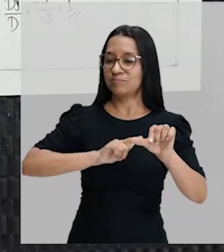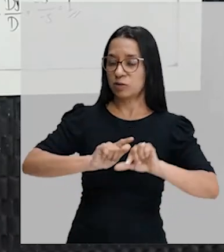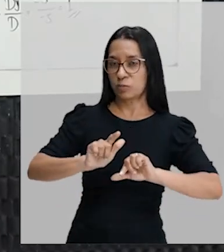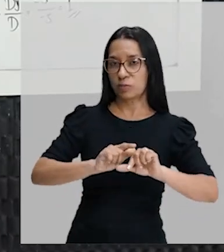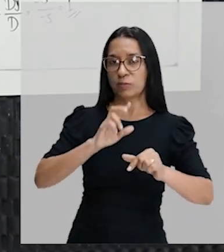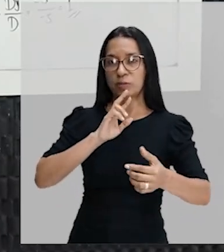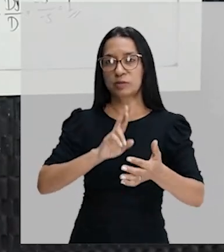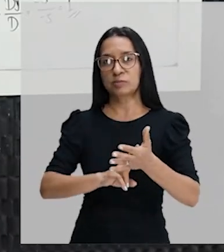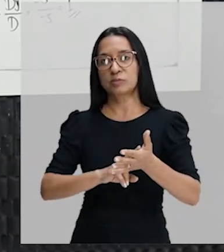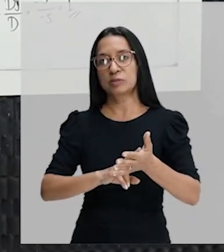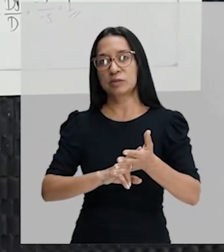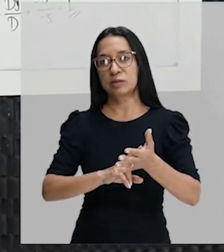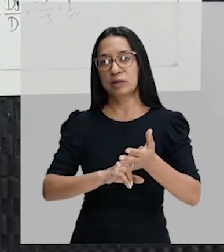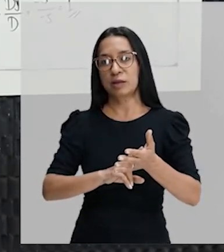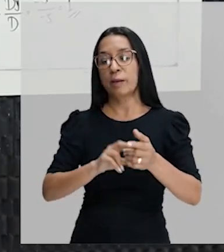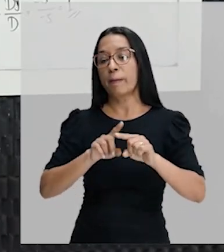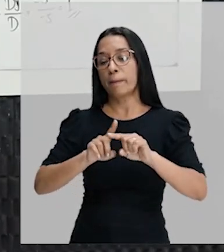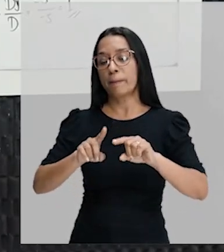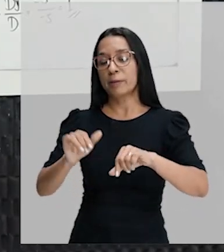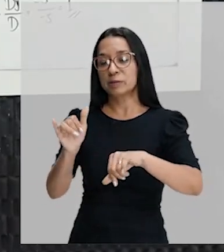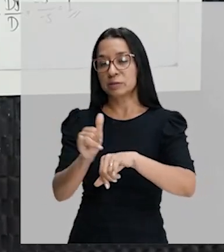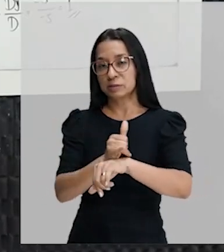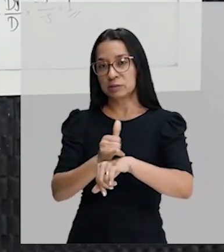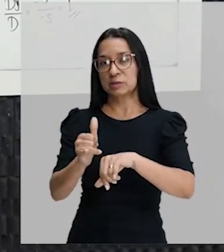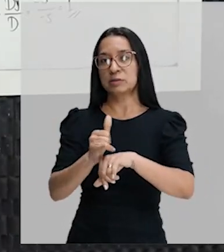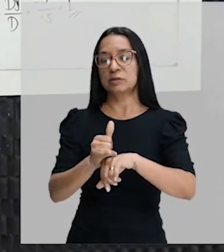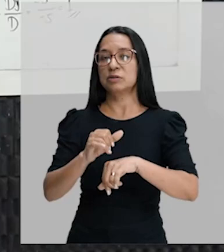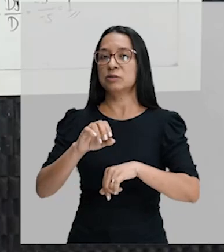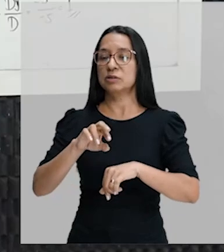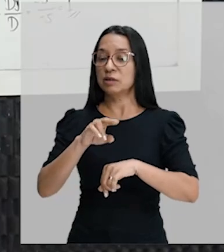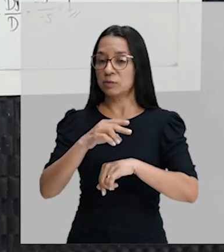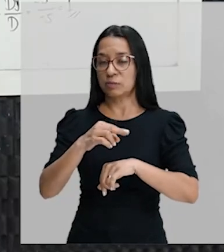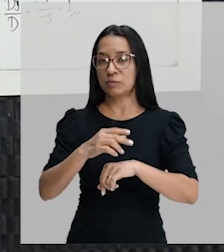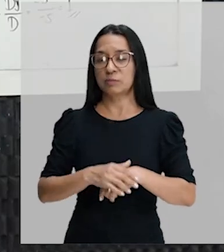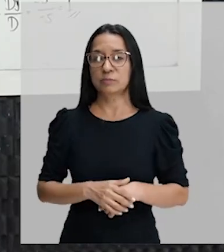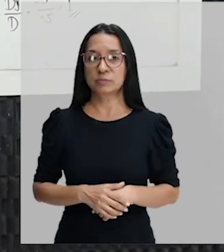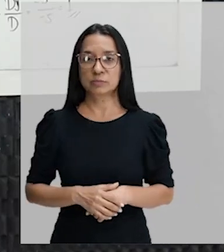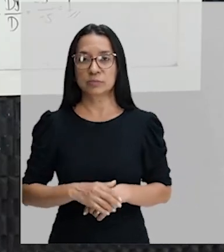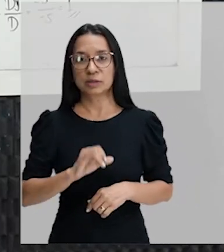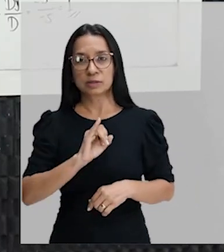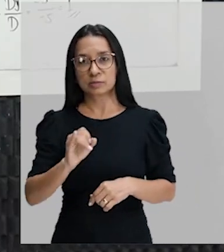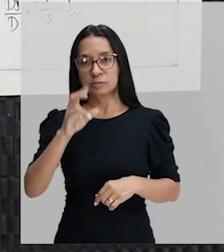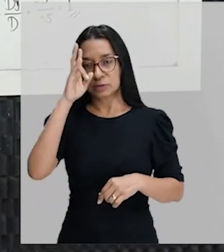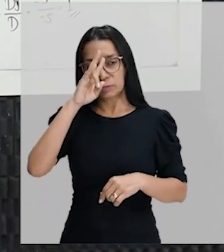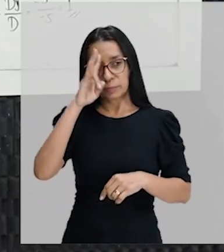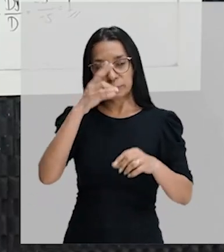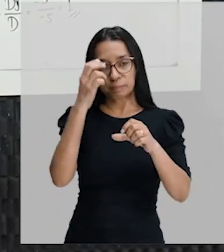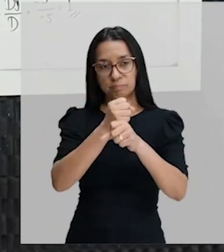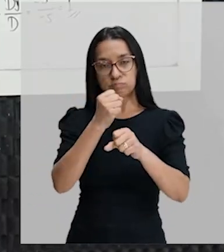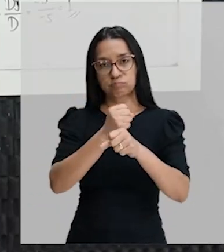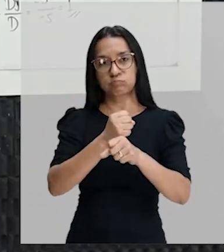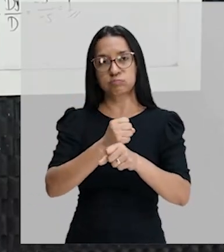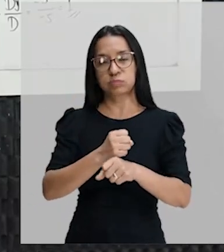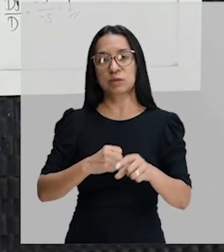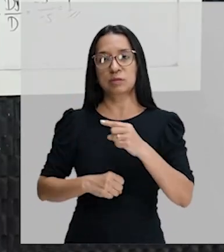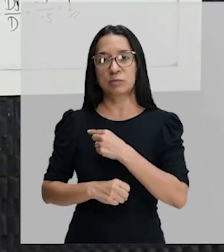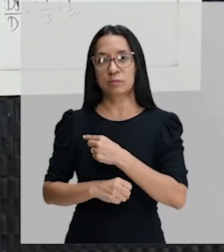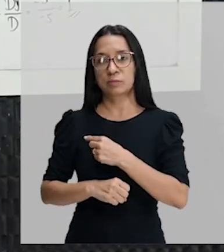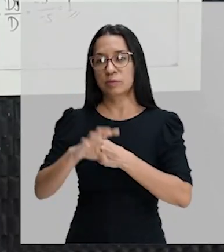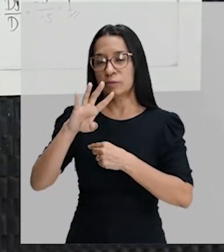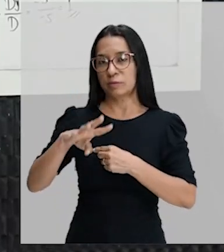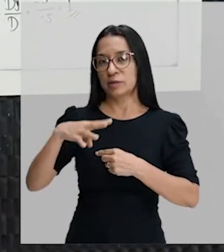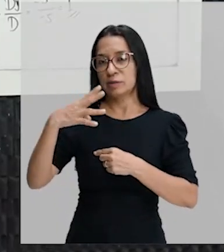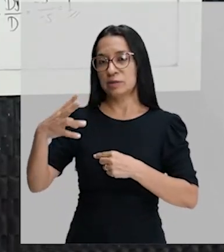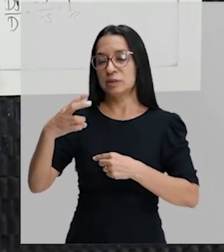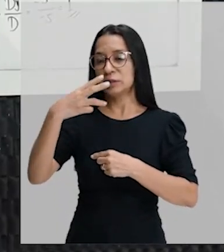Mas o procedimento é o mesmo. Porque se você lembrar, para calcular o determinante de uma matriz